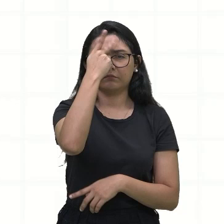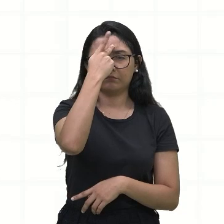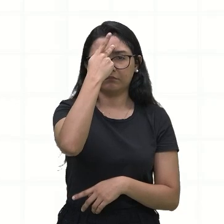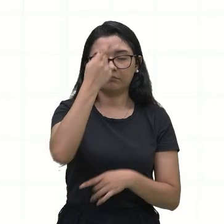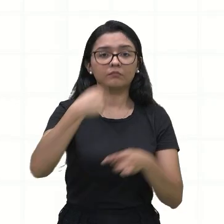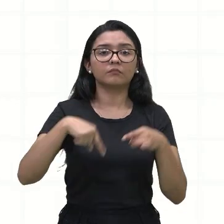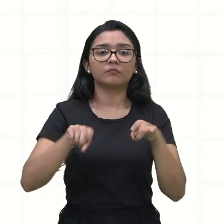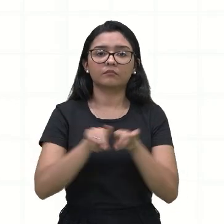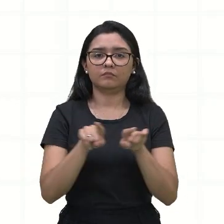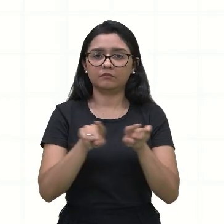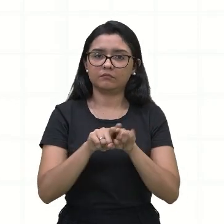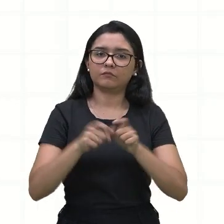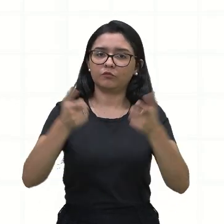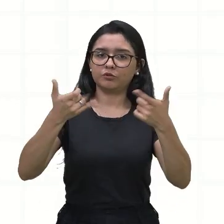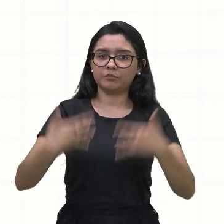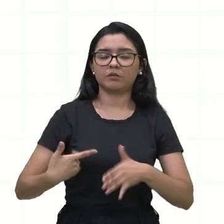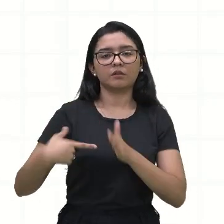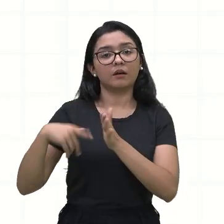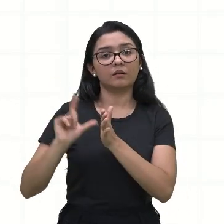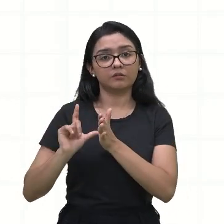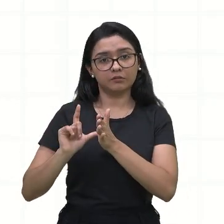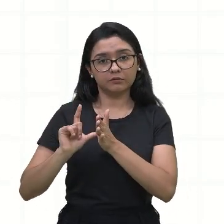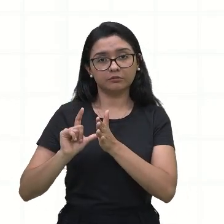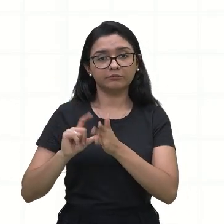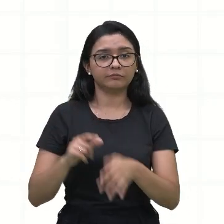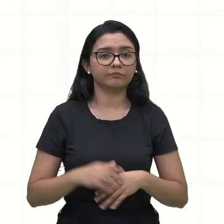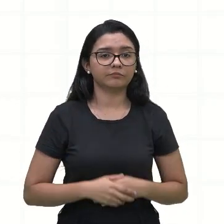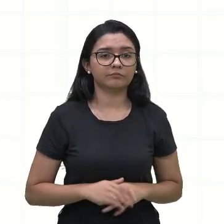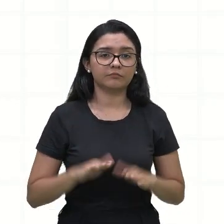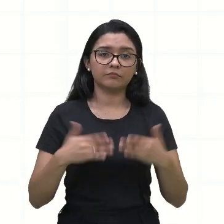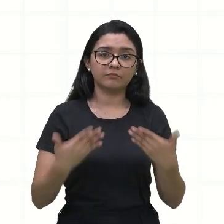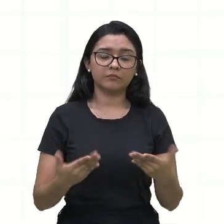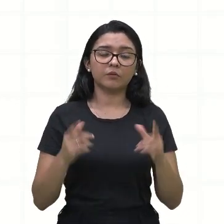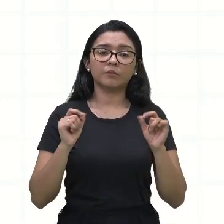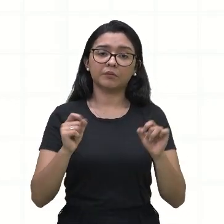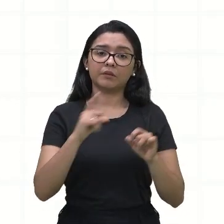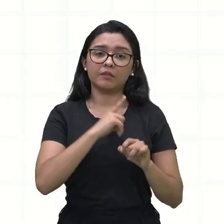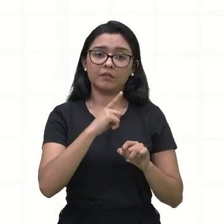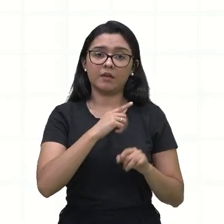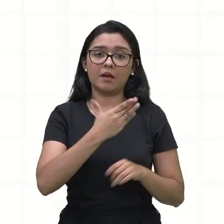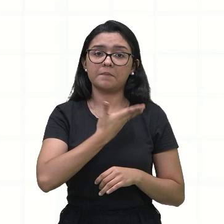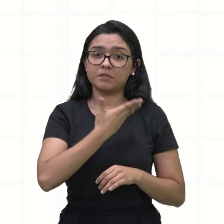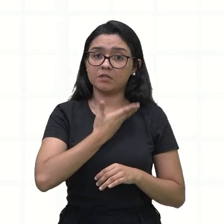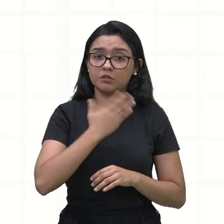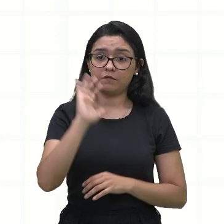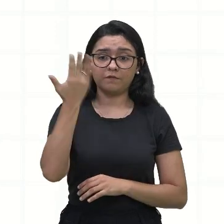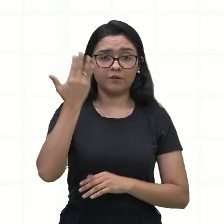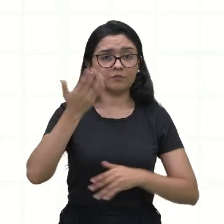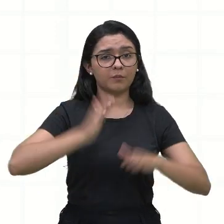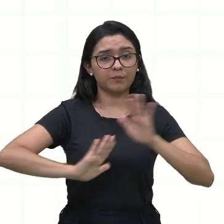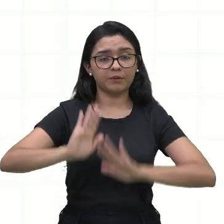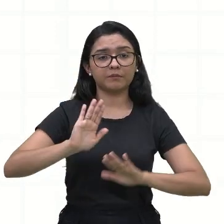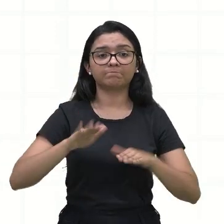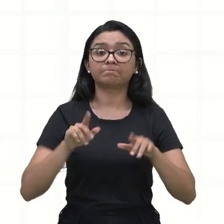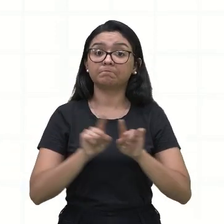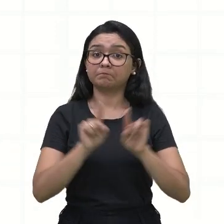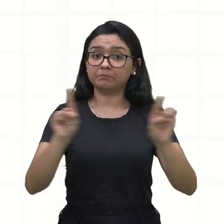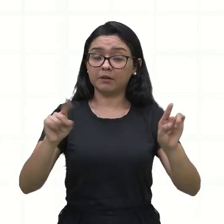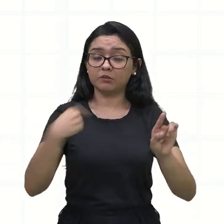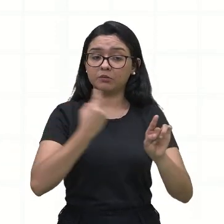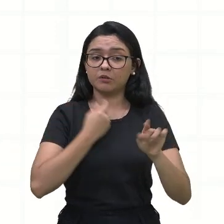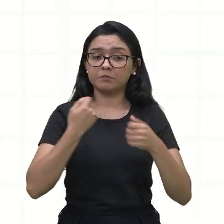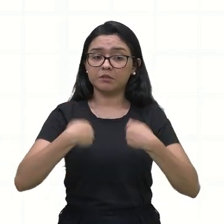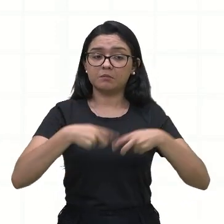contraste em relação ao que foi dito anteriormente, alertando para a existência de amizades falsas. Ó. Por outro lado, é importante